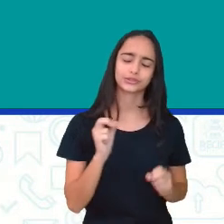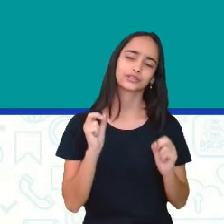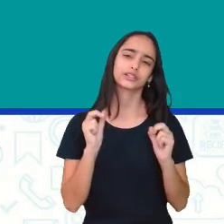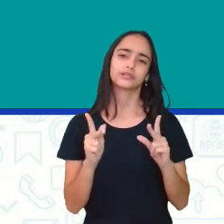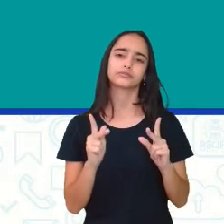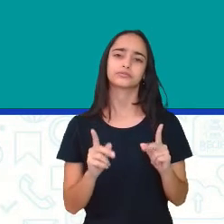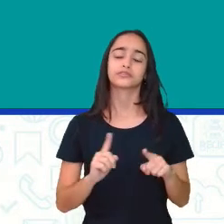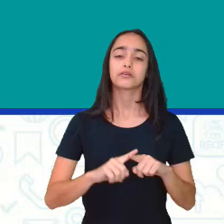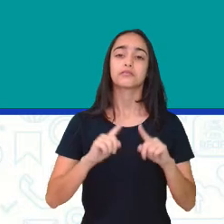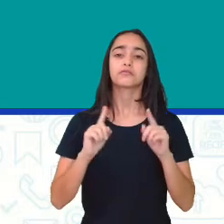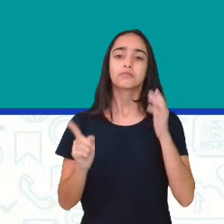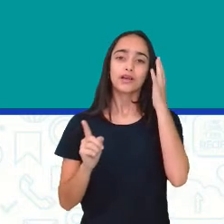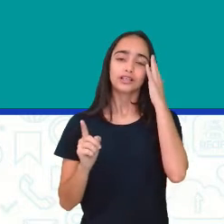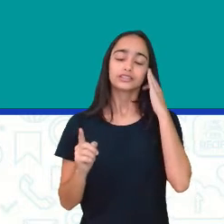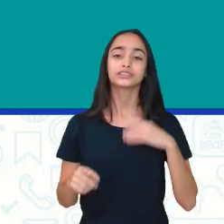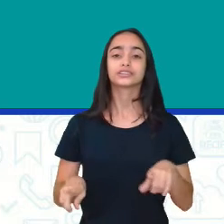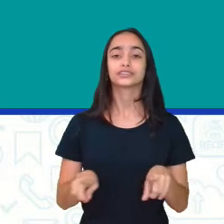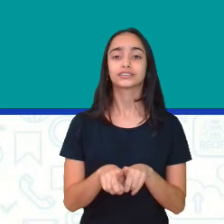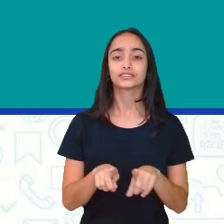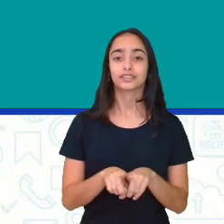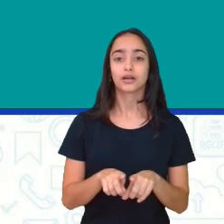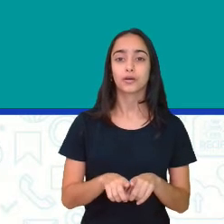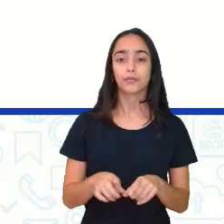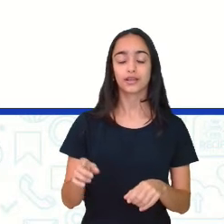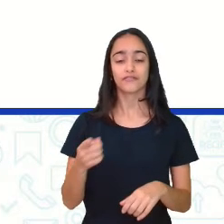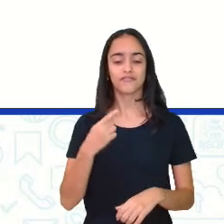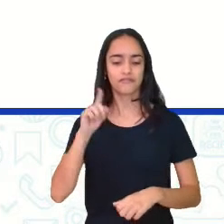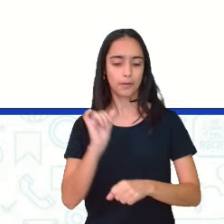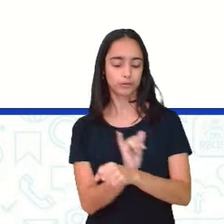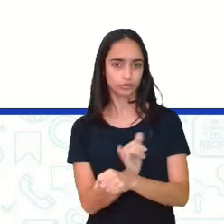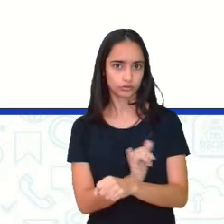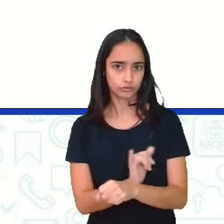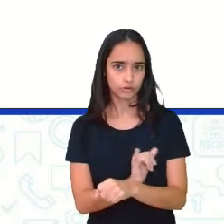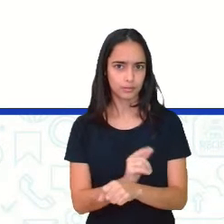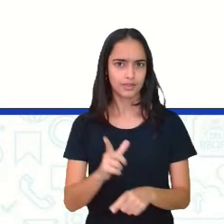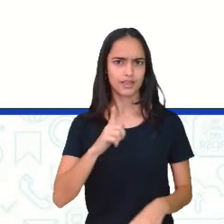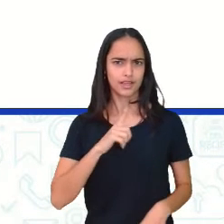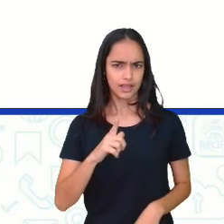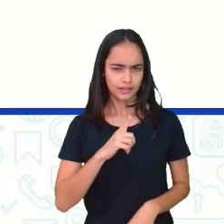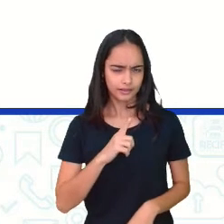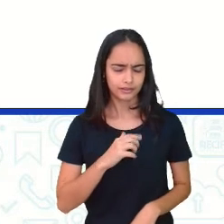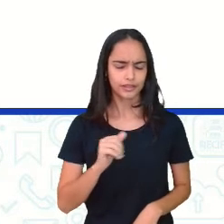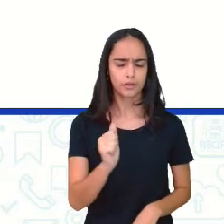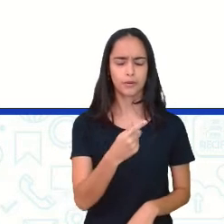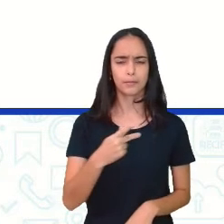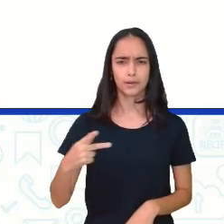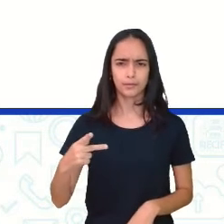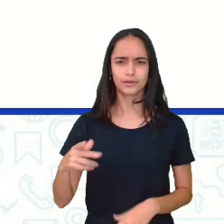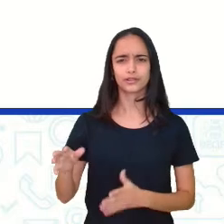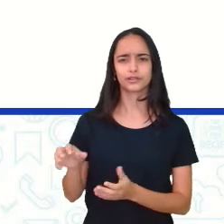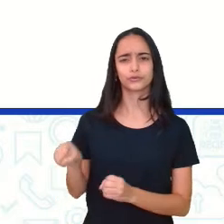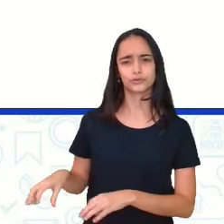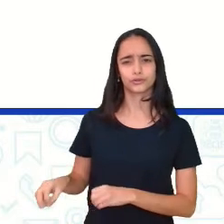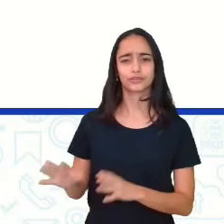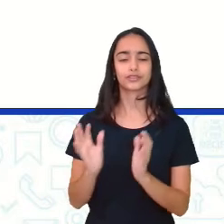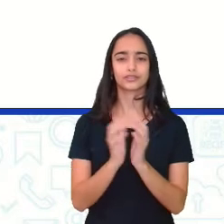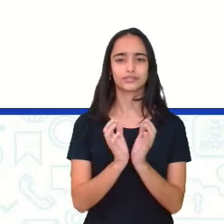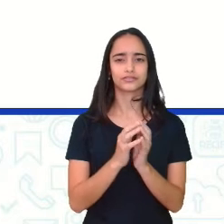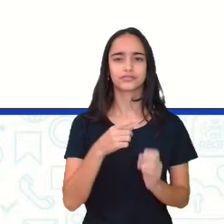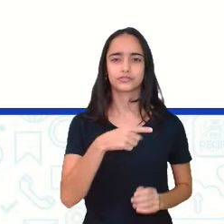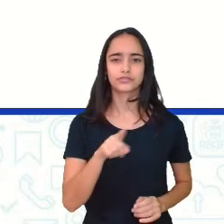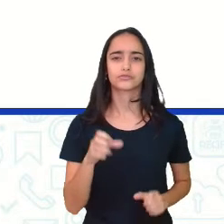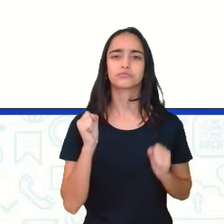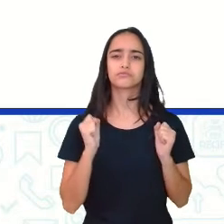Mas, além desse QR Code que vai para o YouTube, a gente tem aí o aplicativo do Educa Recife, que vocês